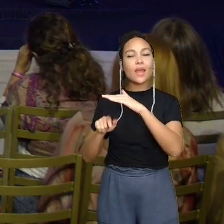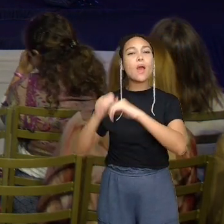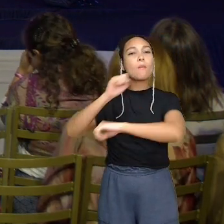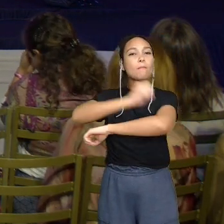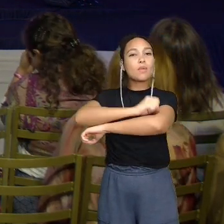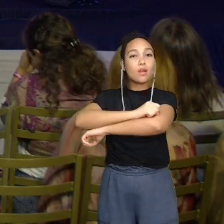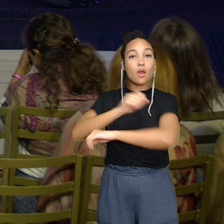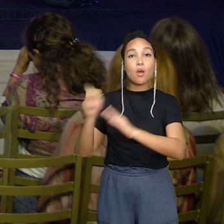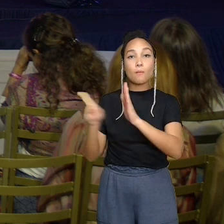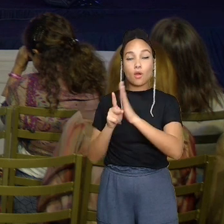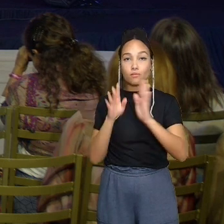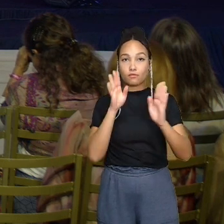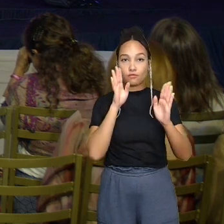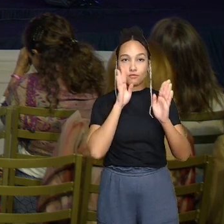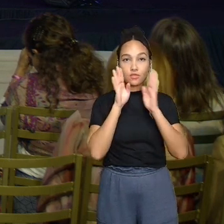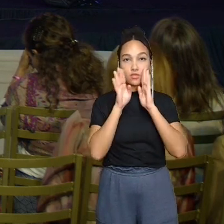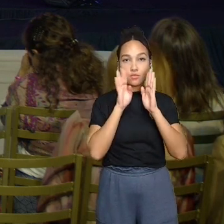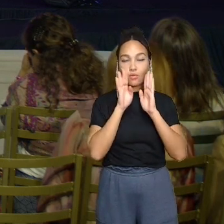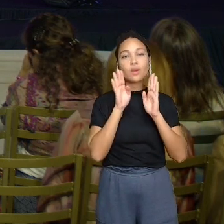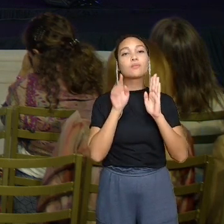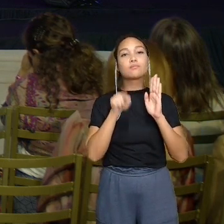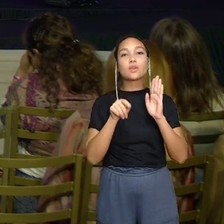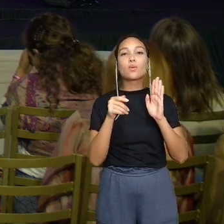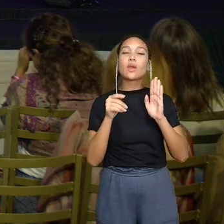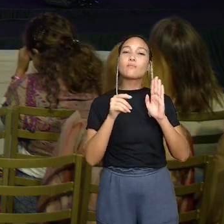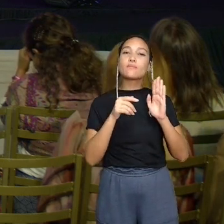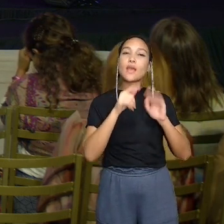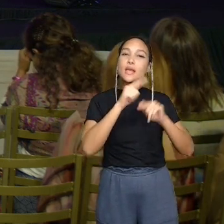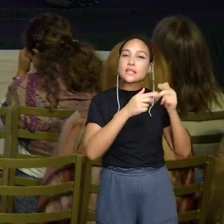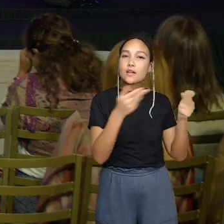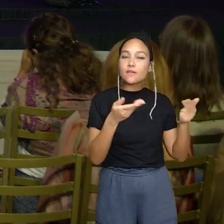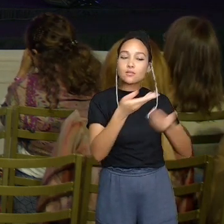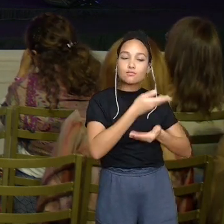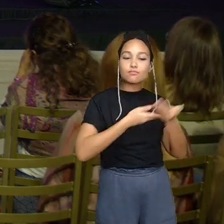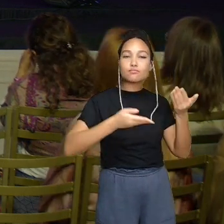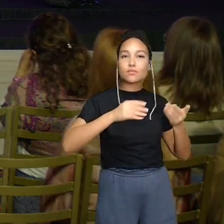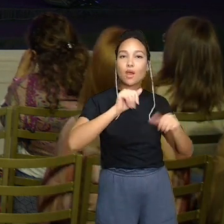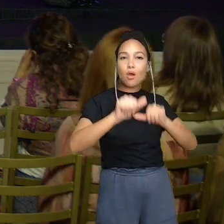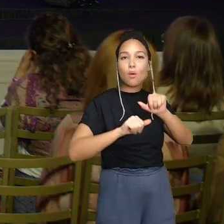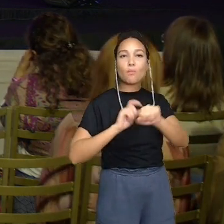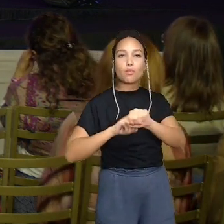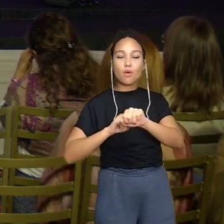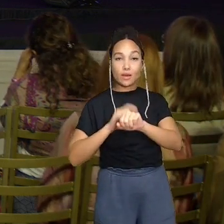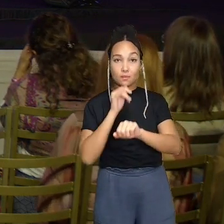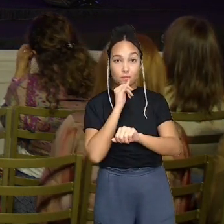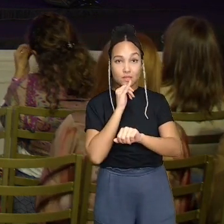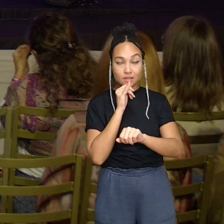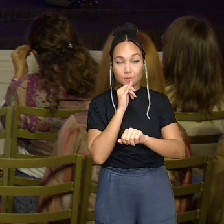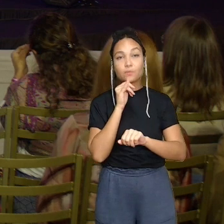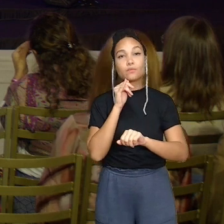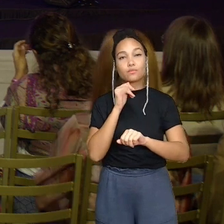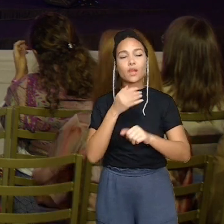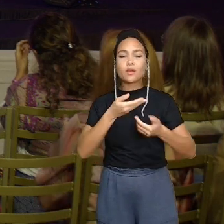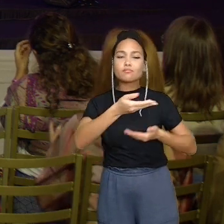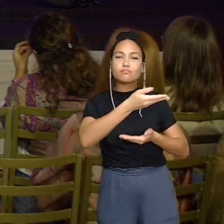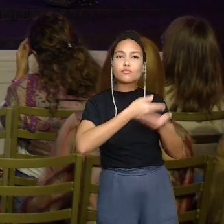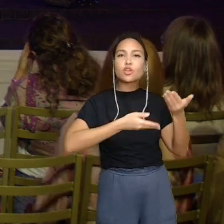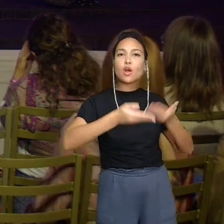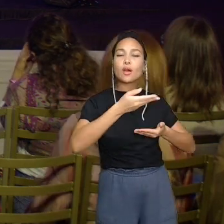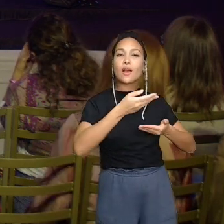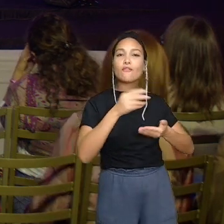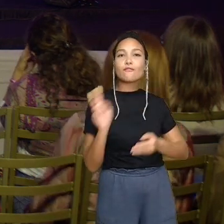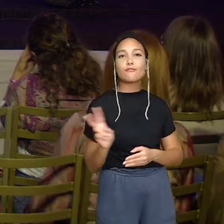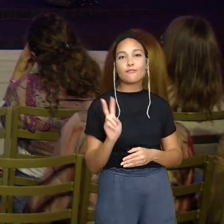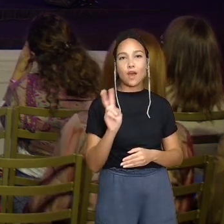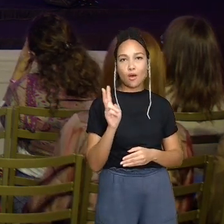via Facebook de trocas de serviços por horas. Então, é uma plataforma de trocas de valor. E